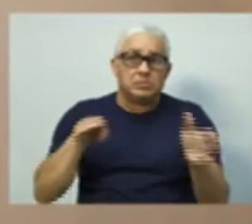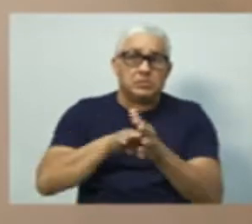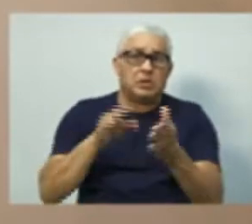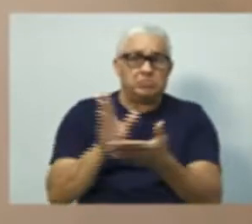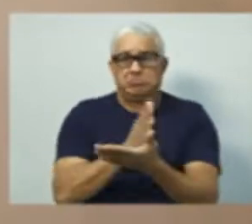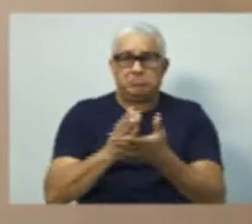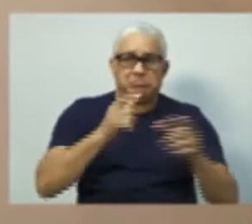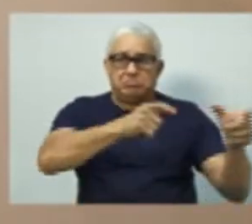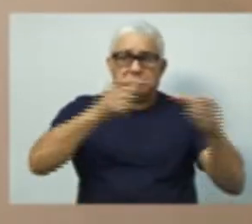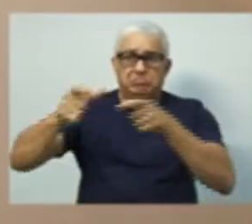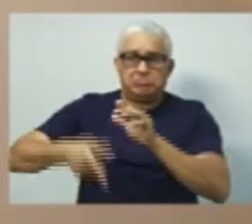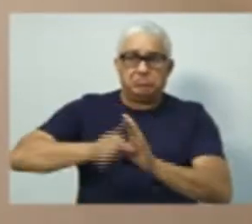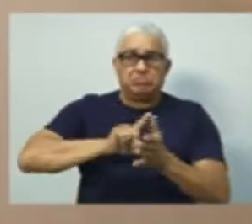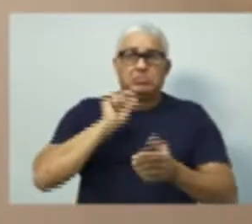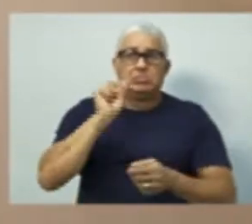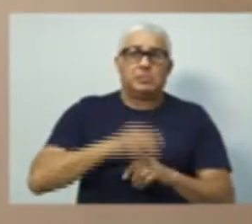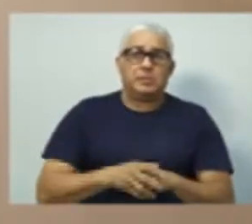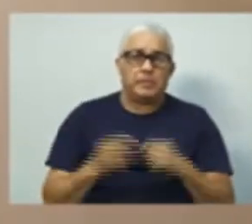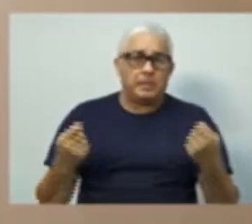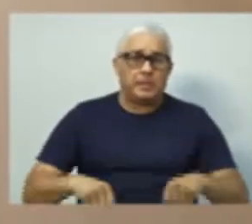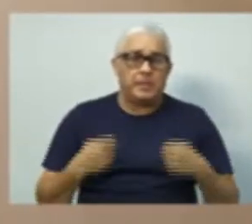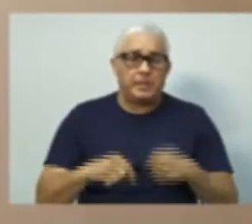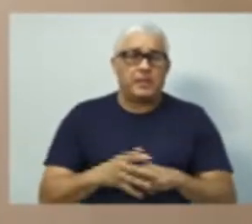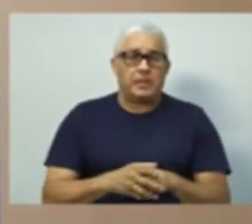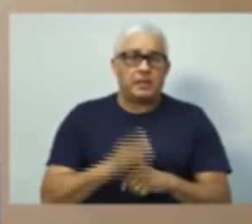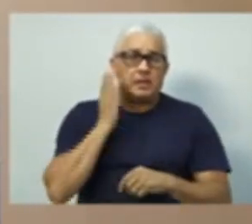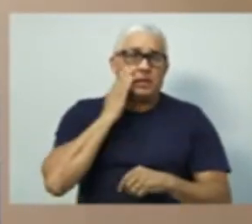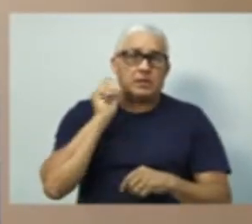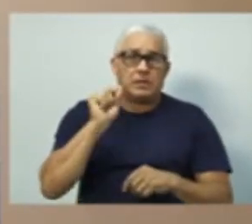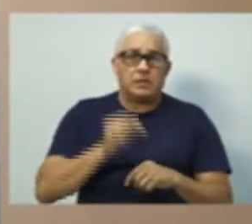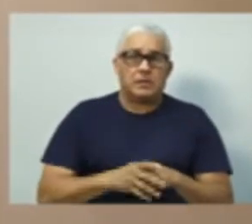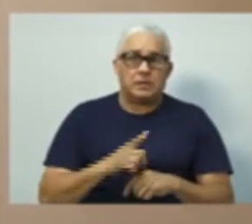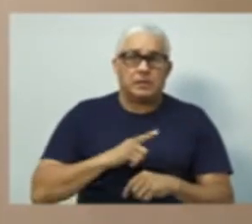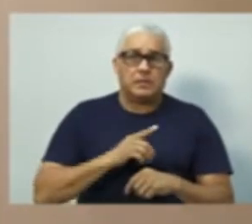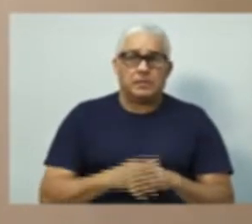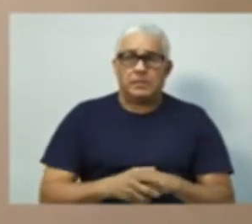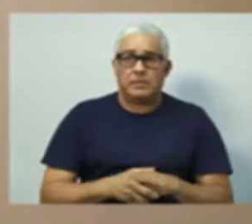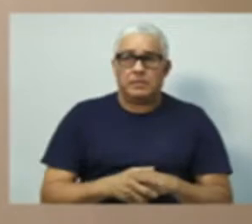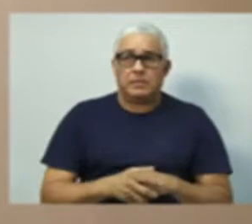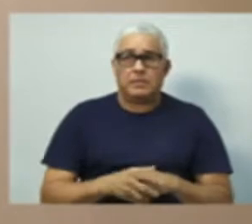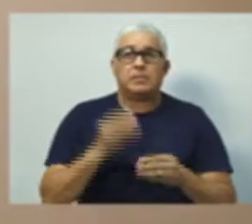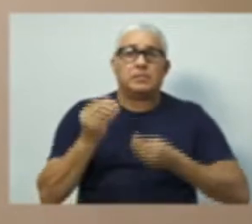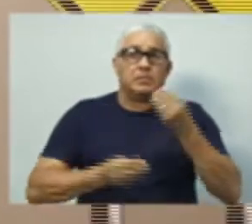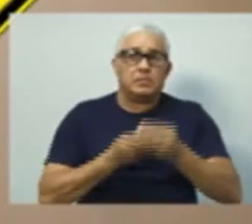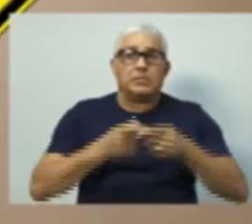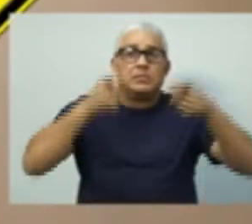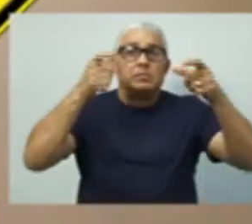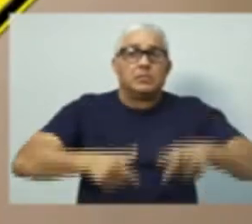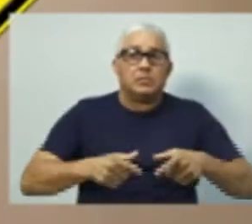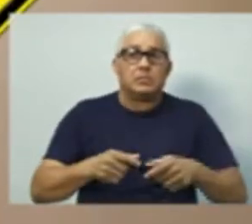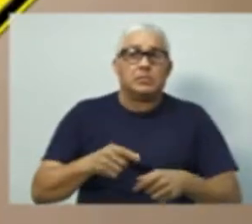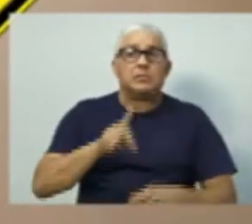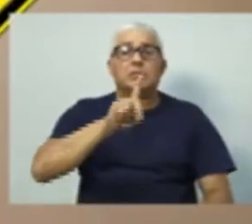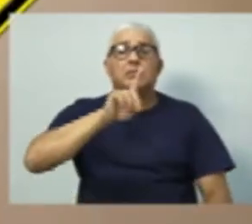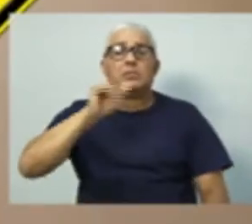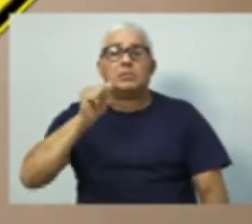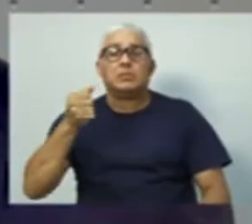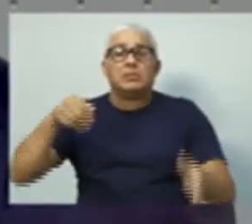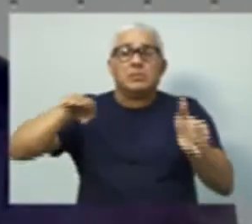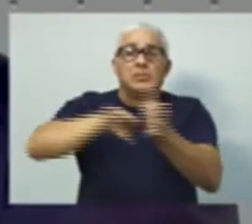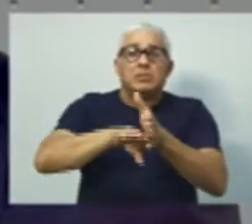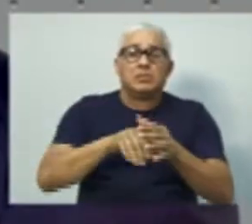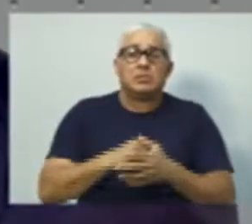lugar, antes de mais nada, é necessário saber para onde, como e quando se deve